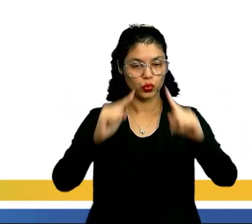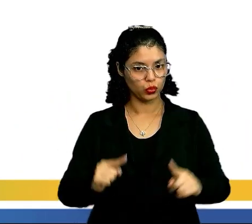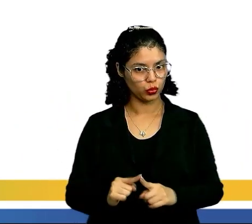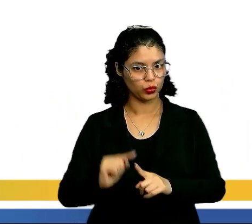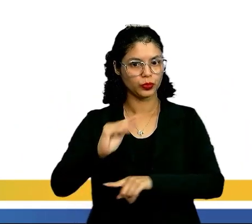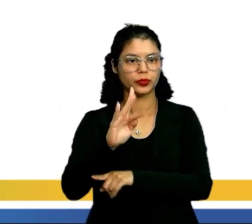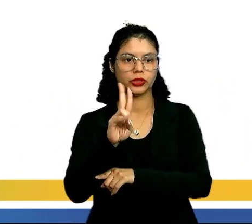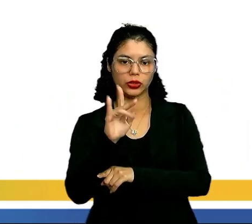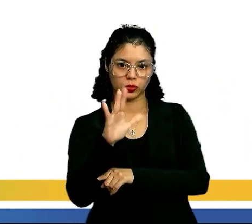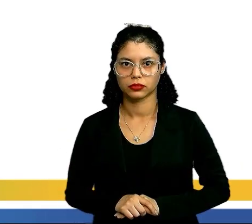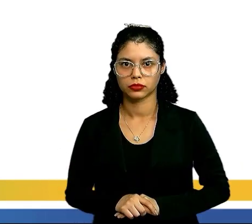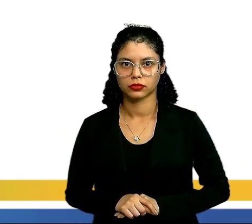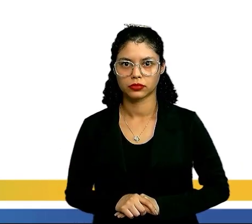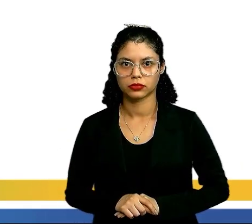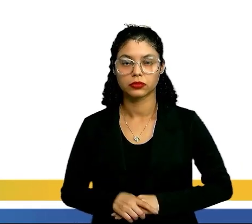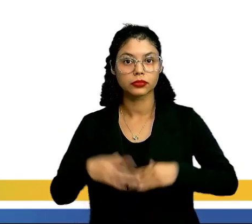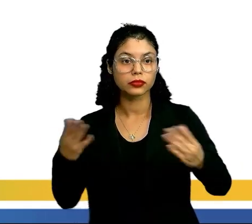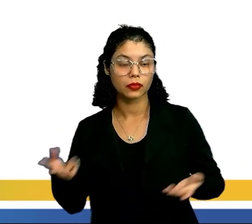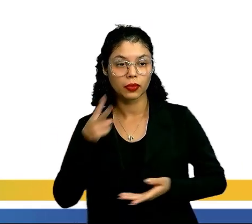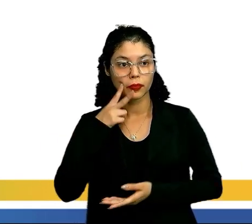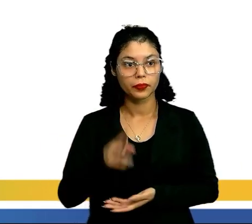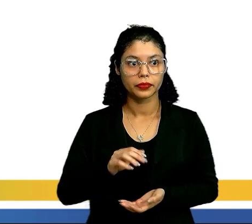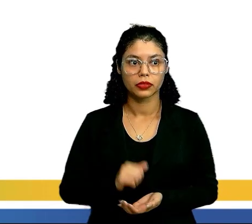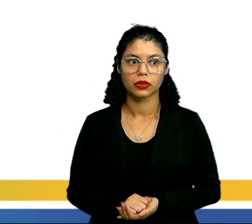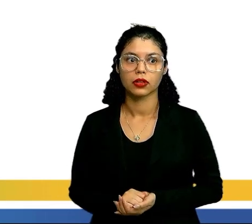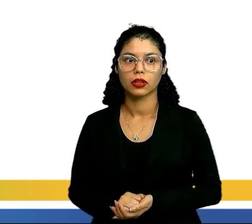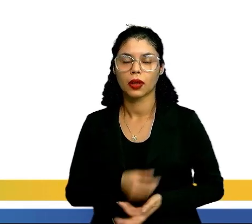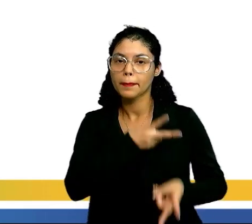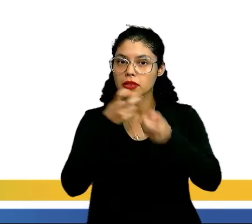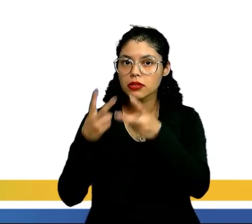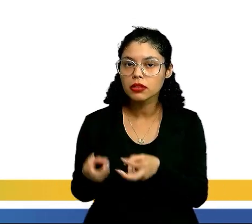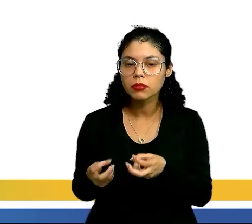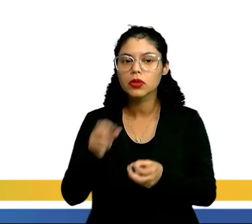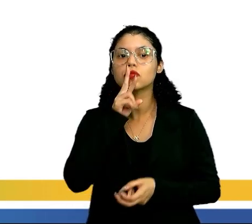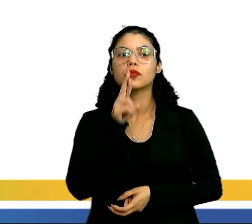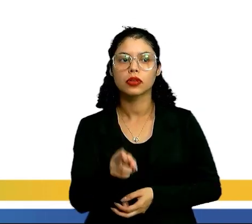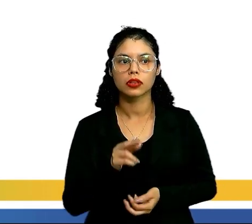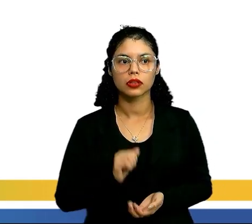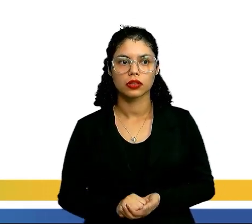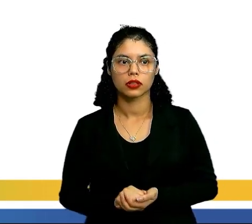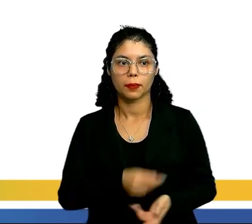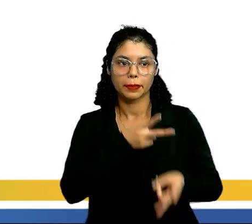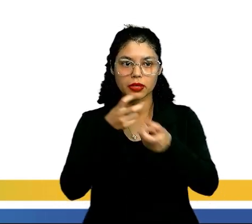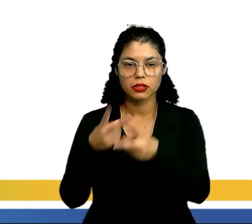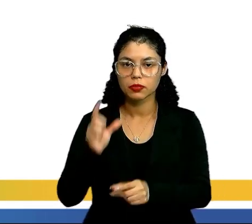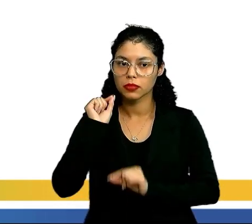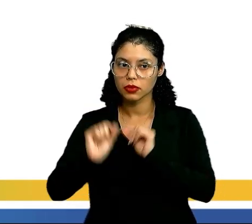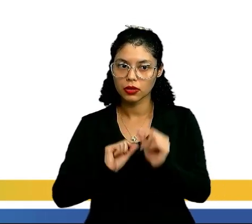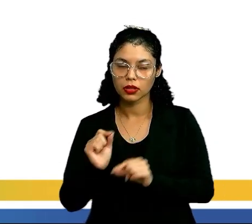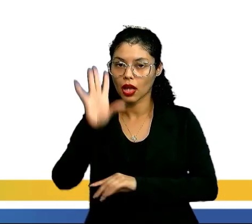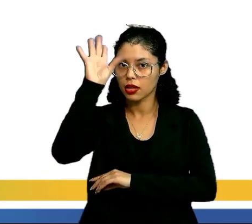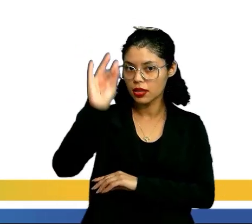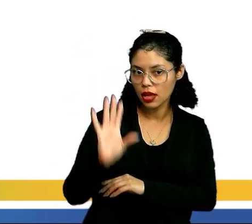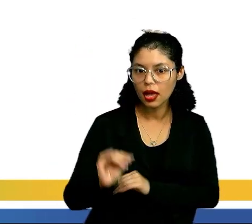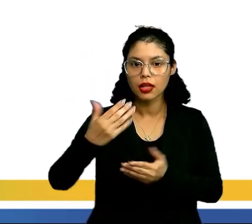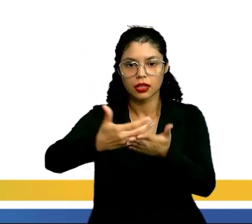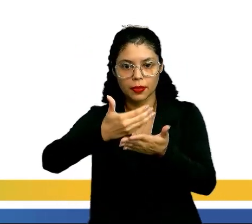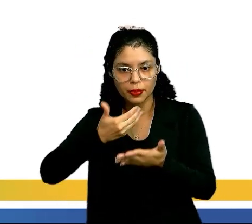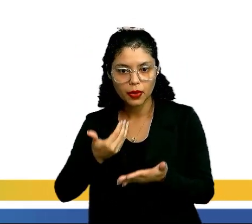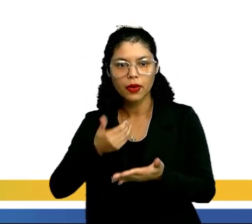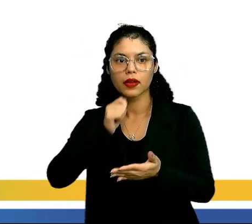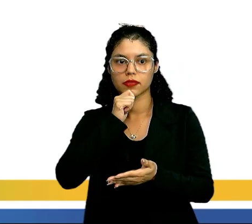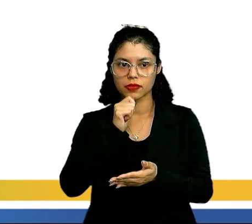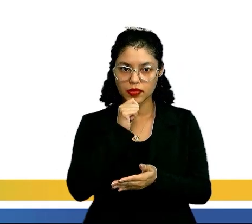triangulares oblíquos. Então, vamos lá, pessoal. Então, observe aí na resposta. Note que cada poliedro a